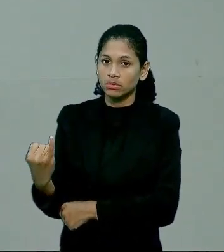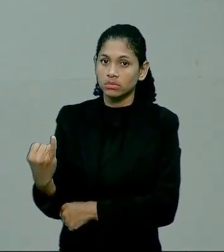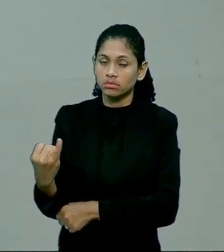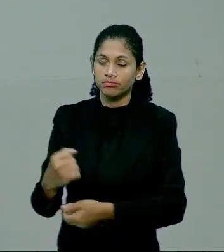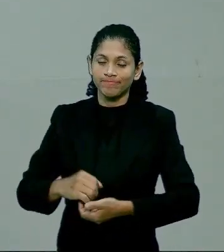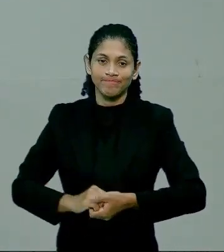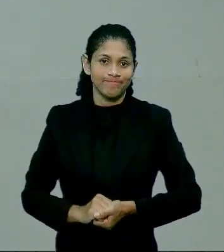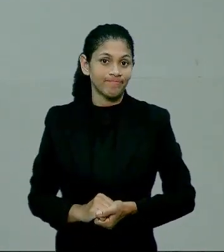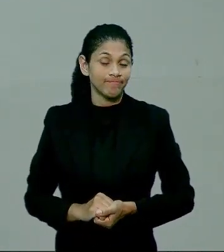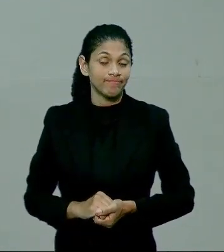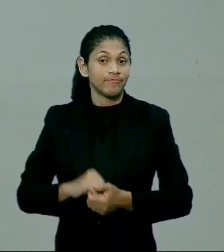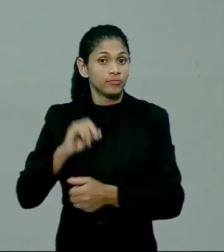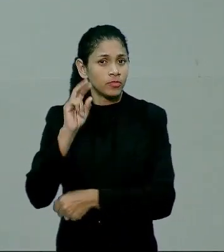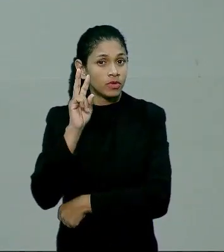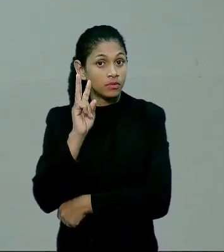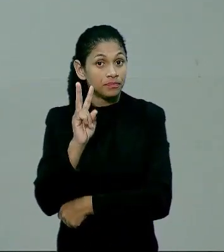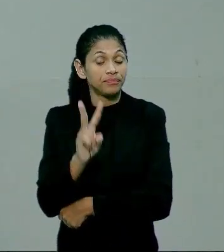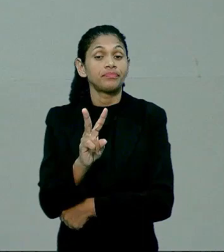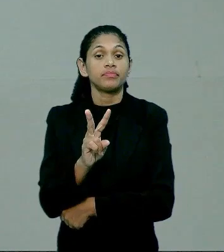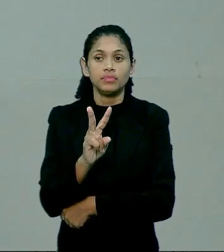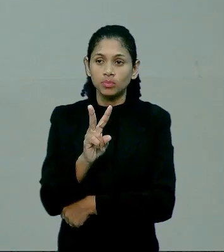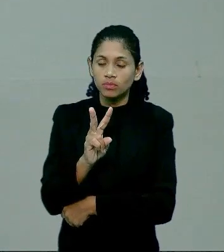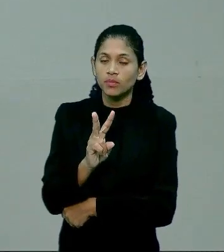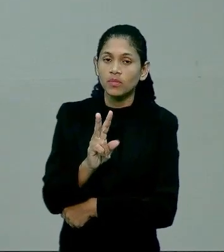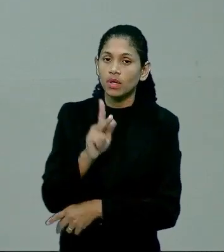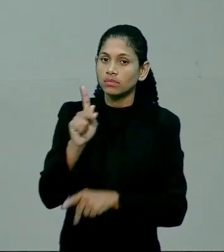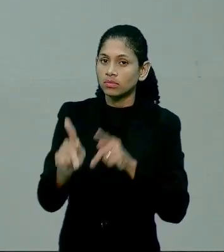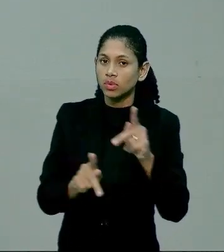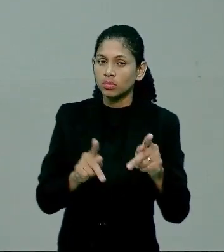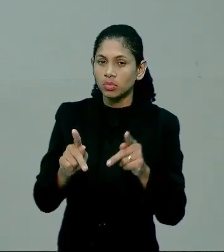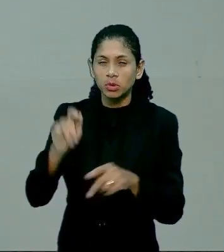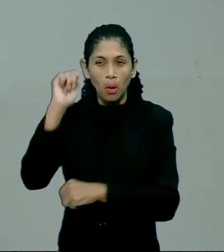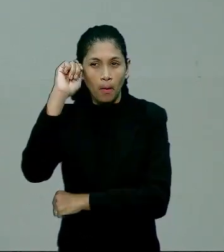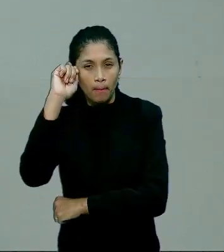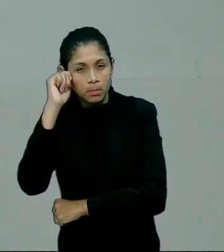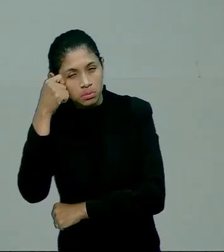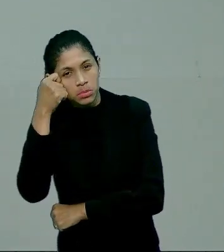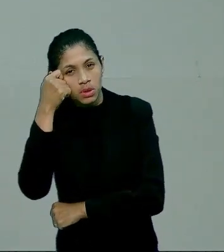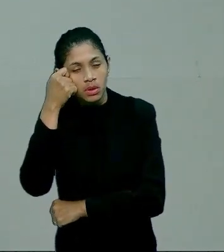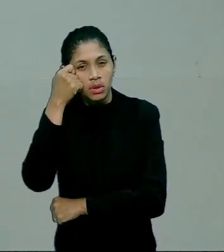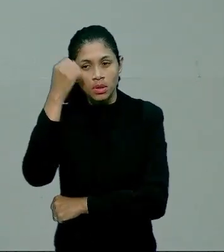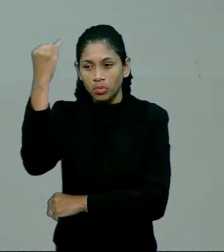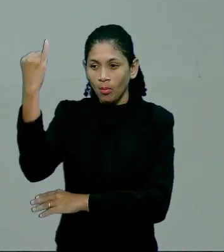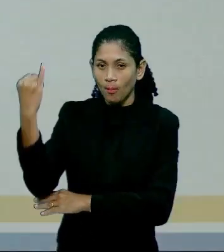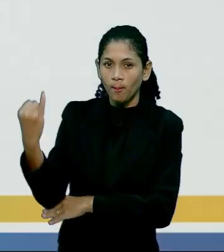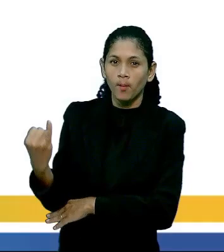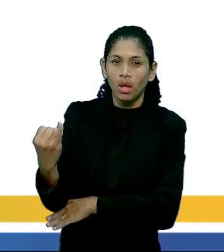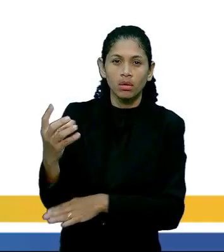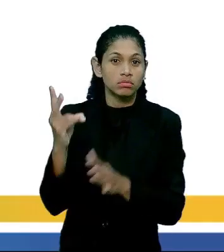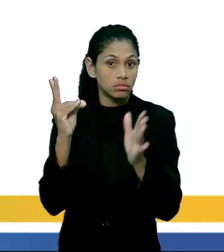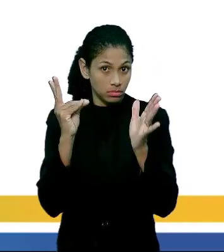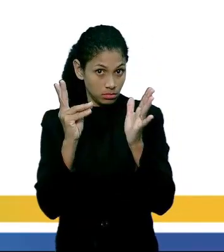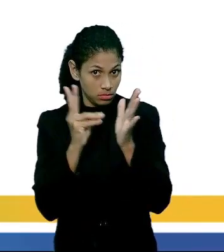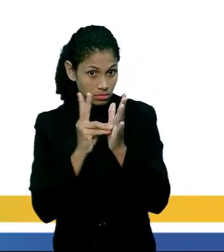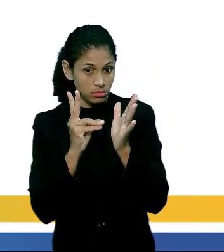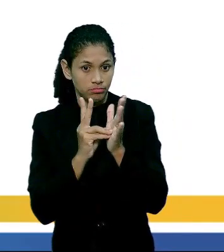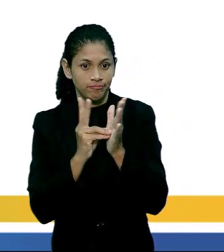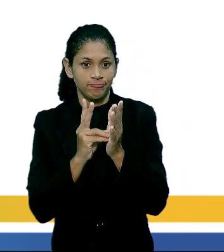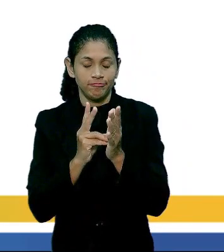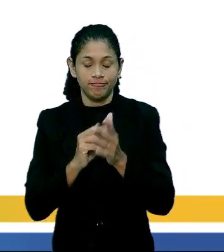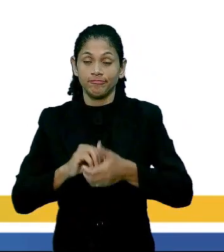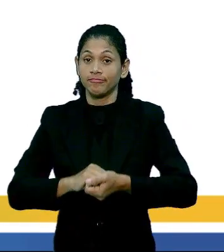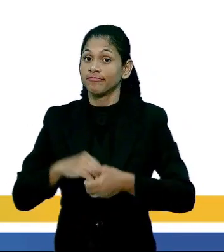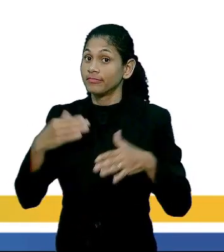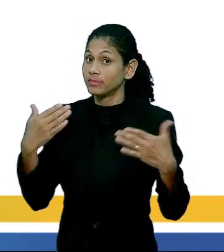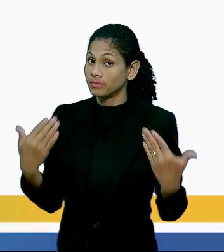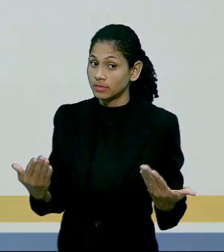população é composta por negros, pardos e indígenas? Então, essa afirmativa ela está errada. Então, como gabarito, sem precisar ler o